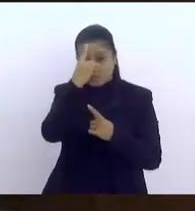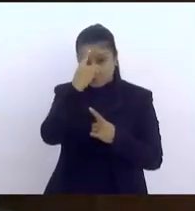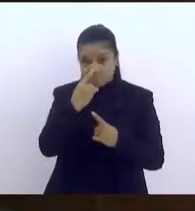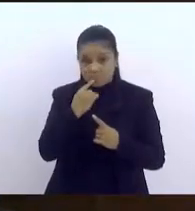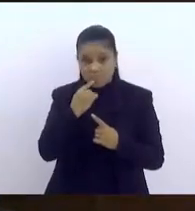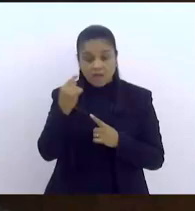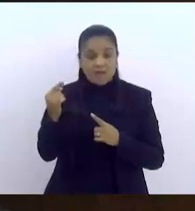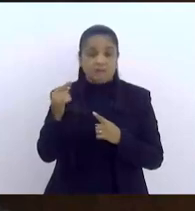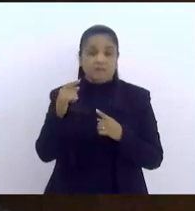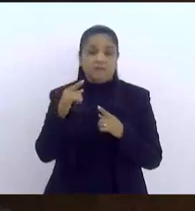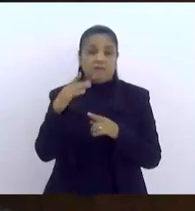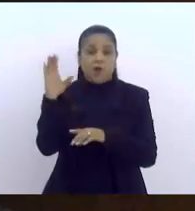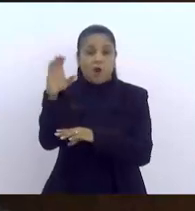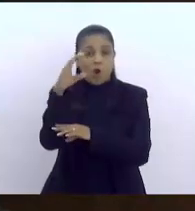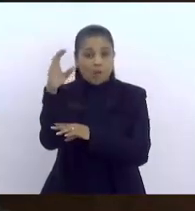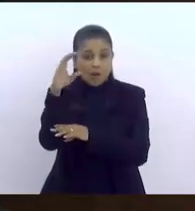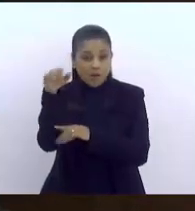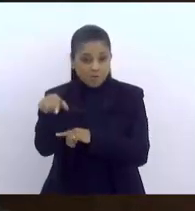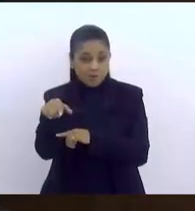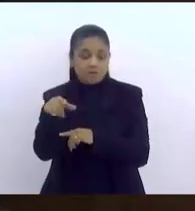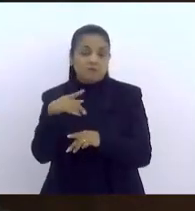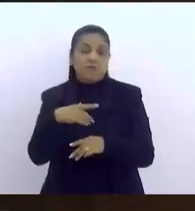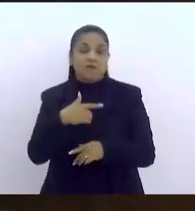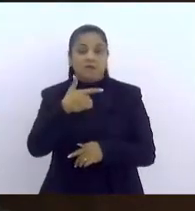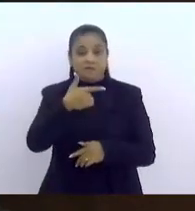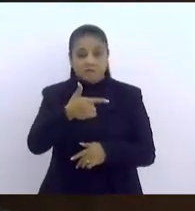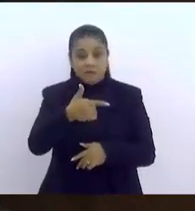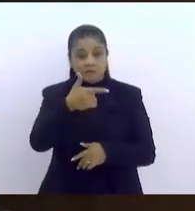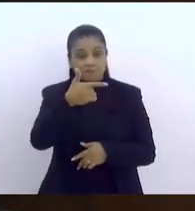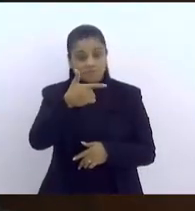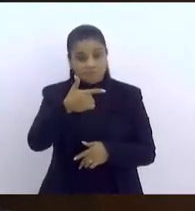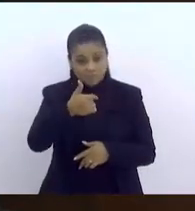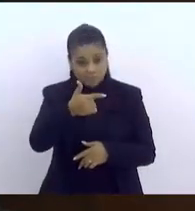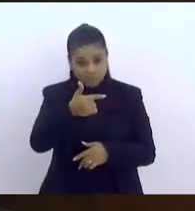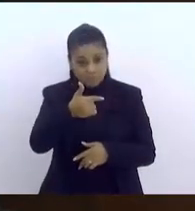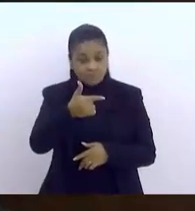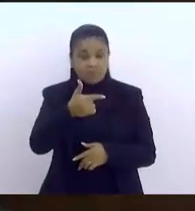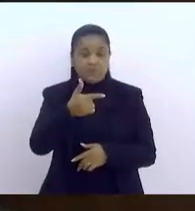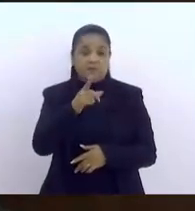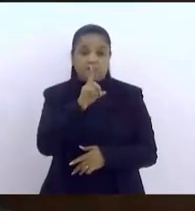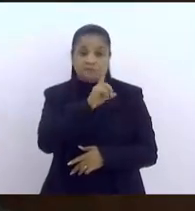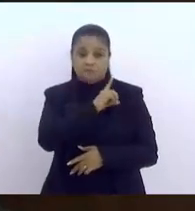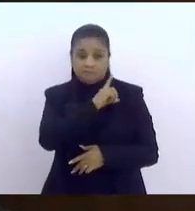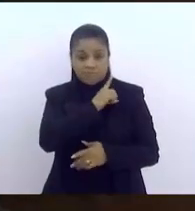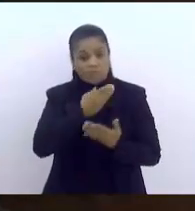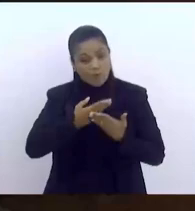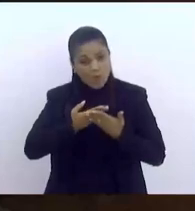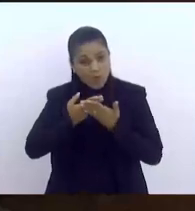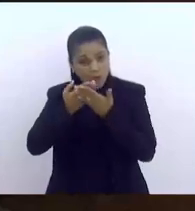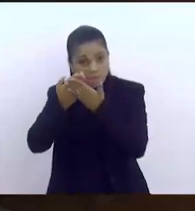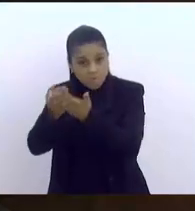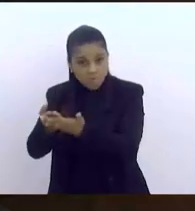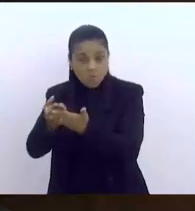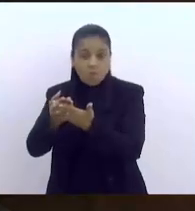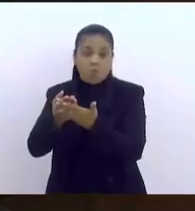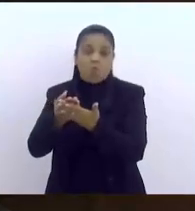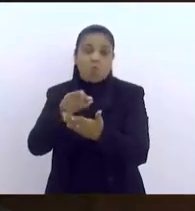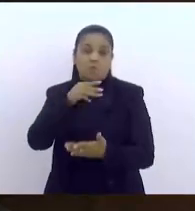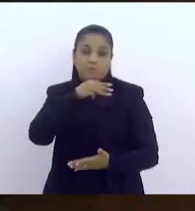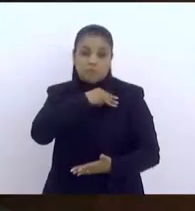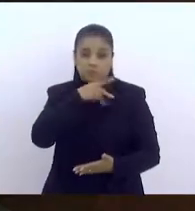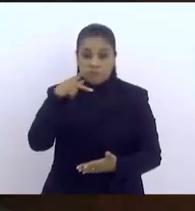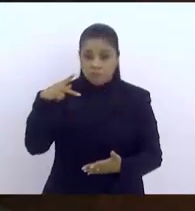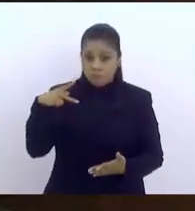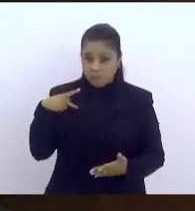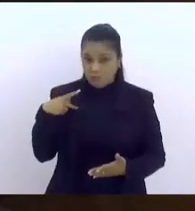DP registrou e esse processo foi encaminhado ao Ministério Público. E, ao oferecer a denúncia,